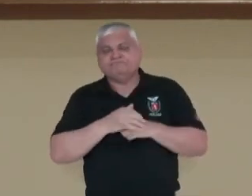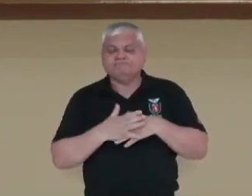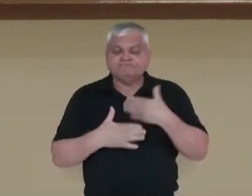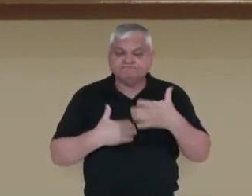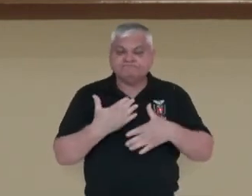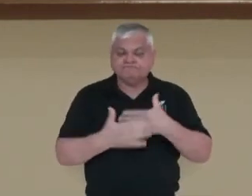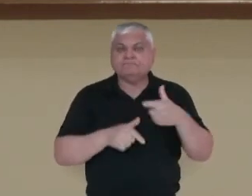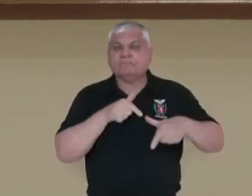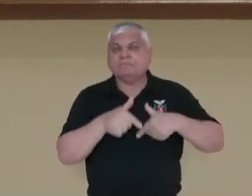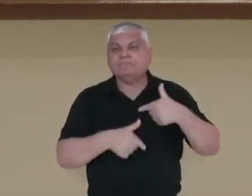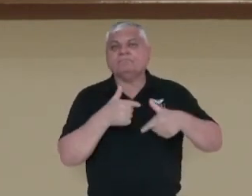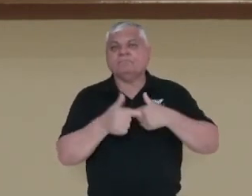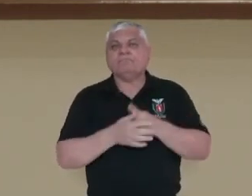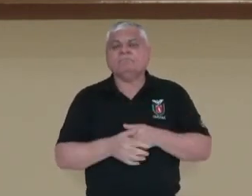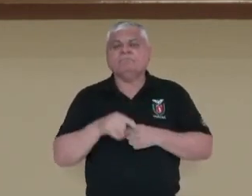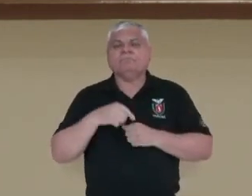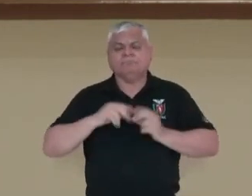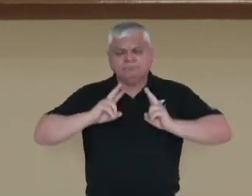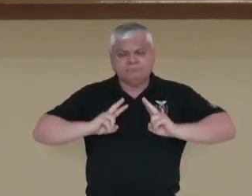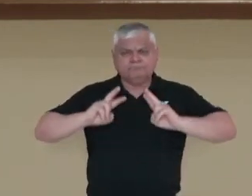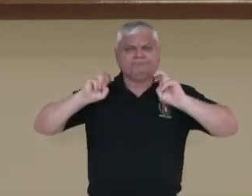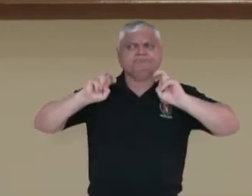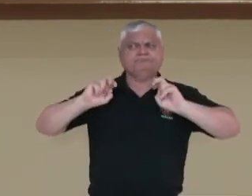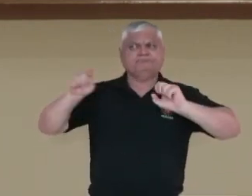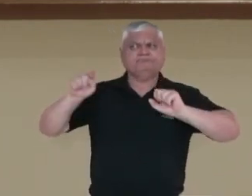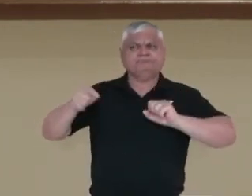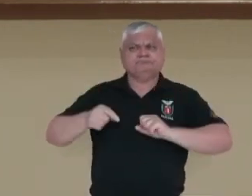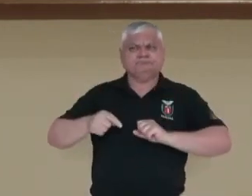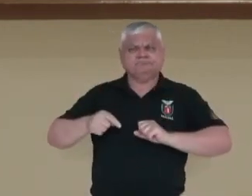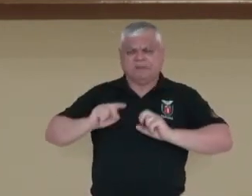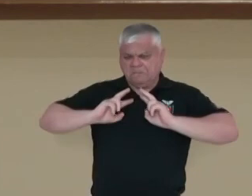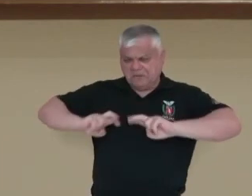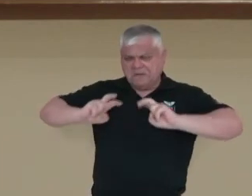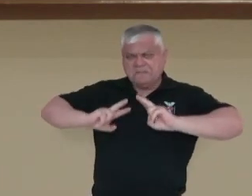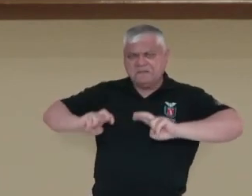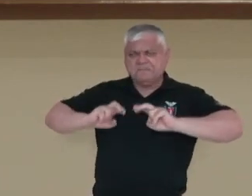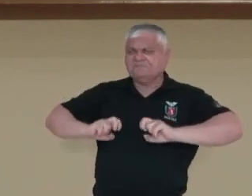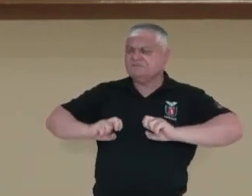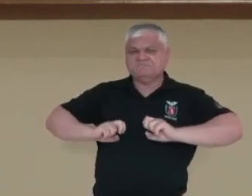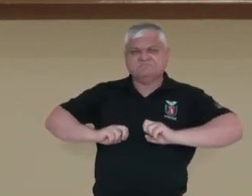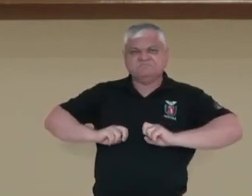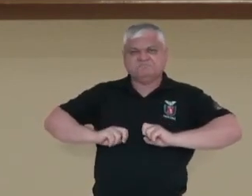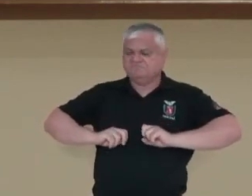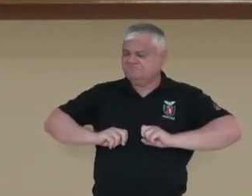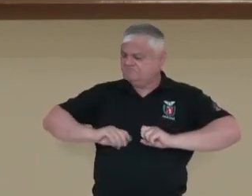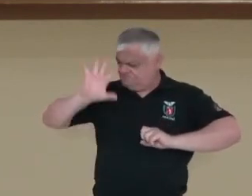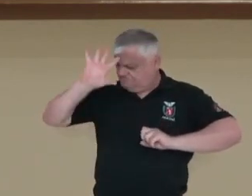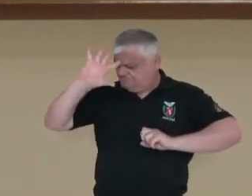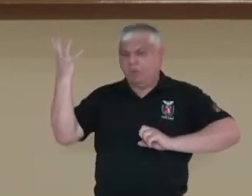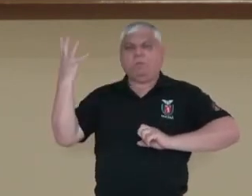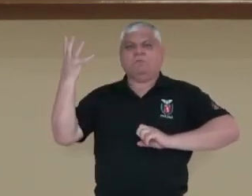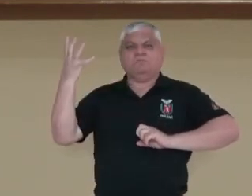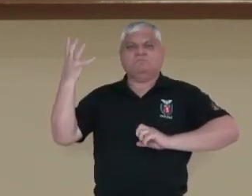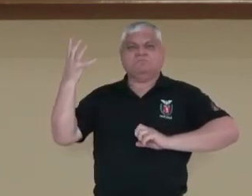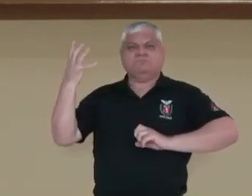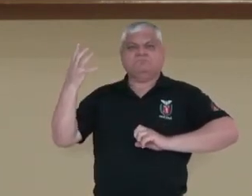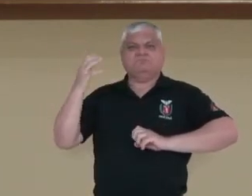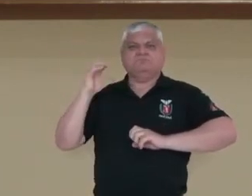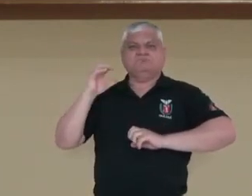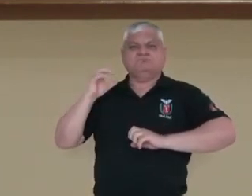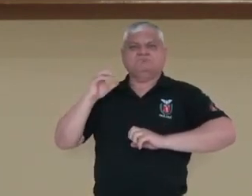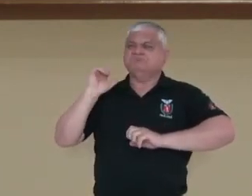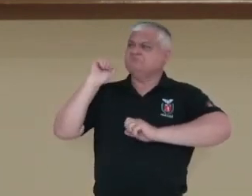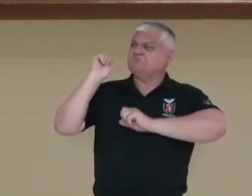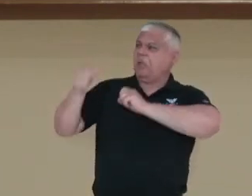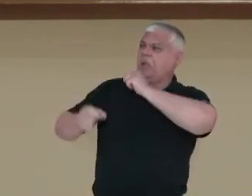então do momento em que eles perceberam o quão explorado eles eram, eles começaram a resistir. Então nós falamos das diversas formas